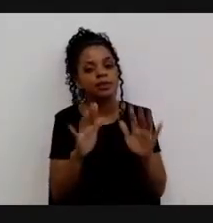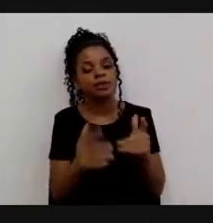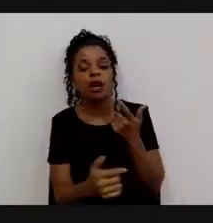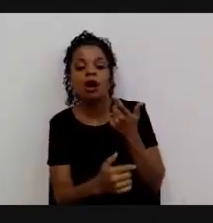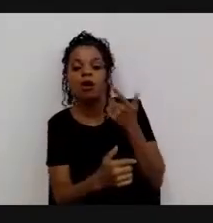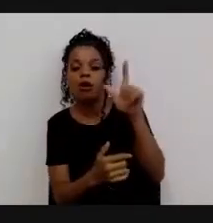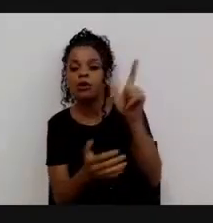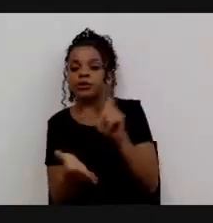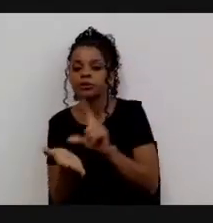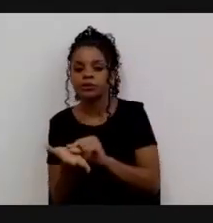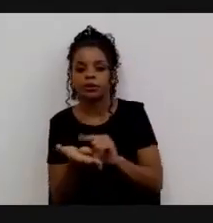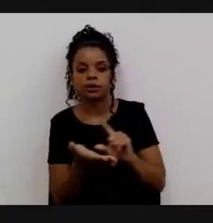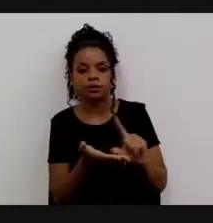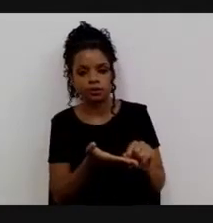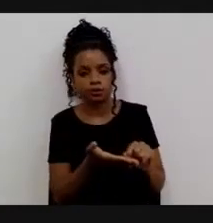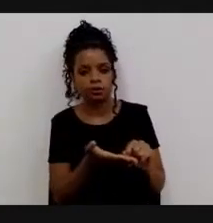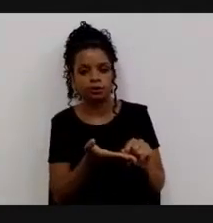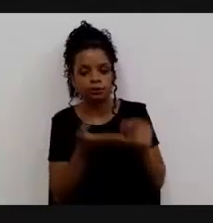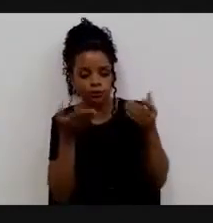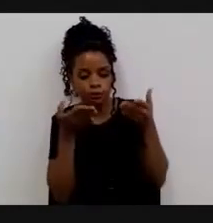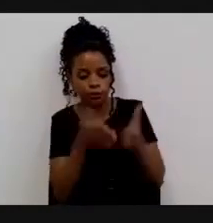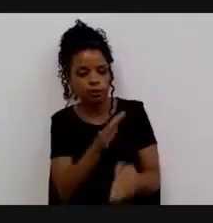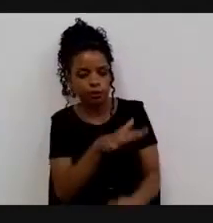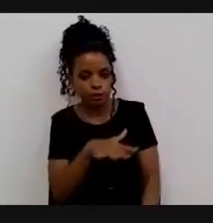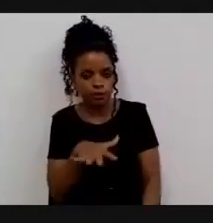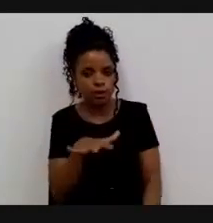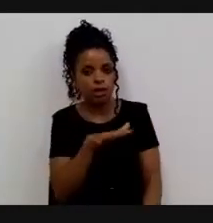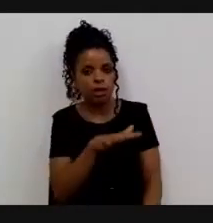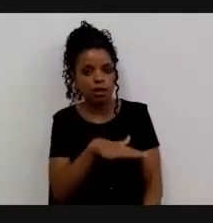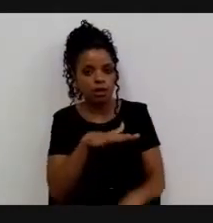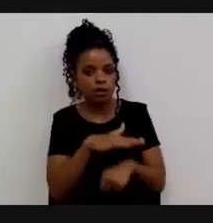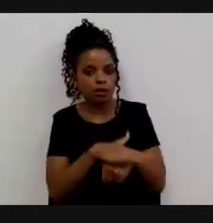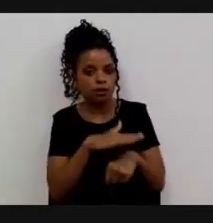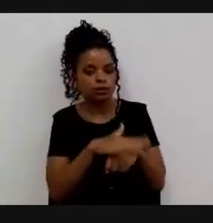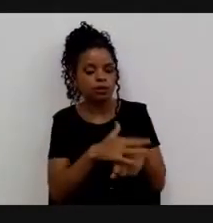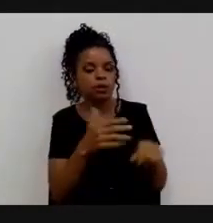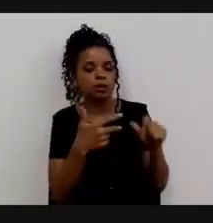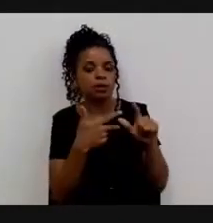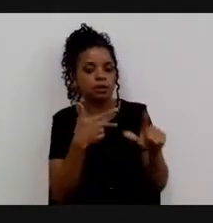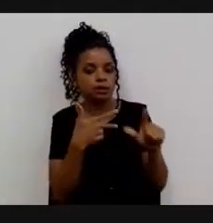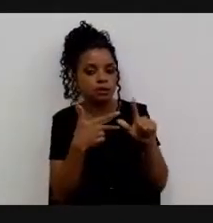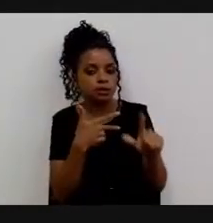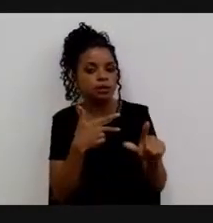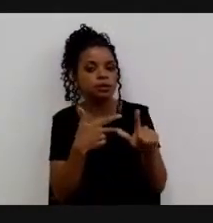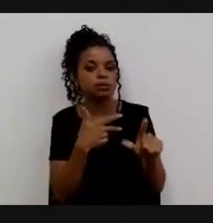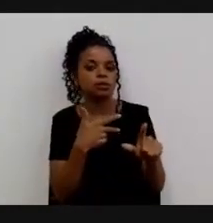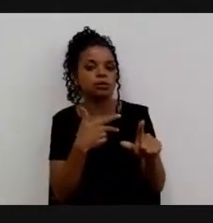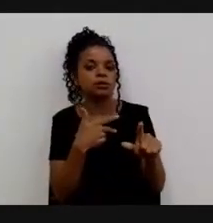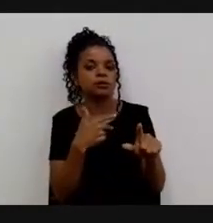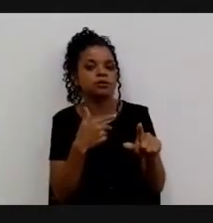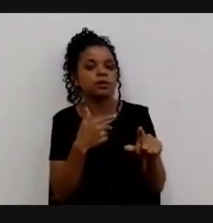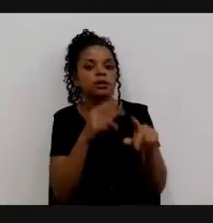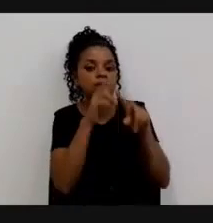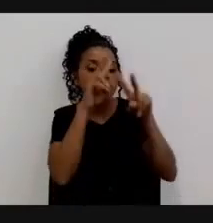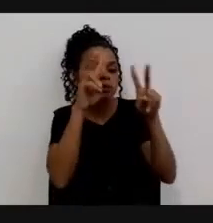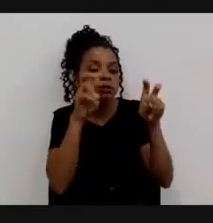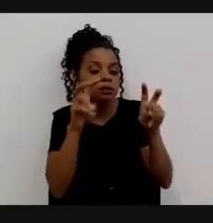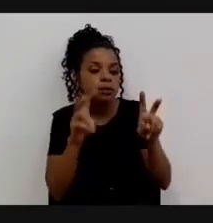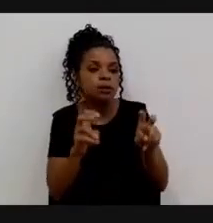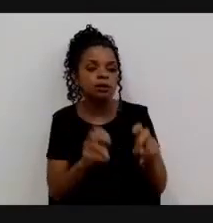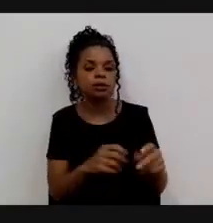artigos, voltando mais para essa parte. A atividade legislativa, as matérias que elas